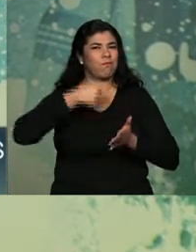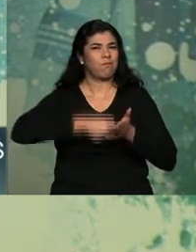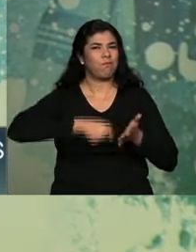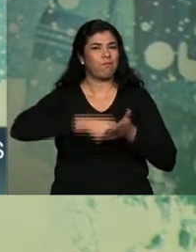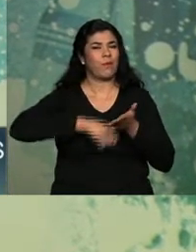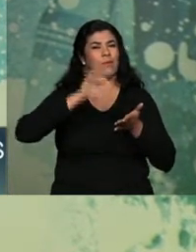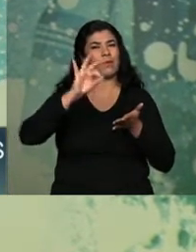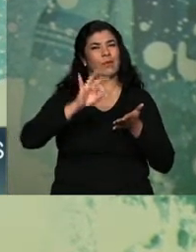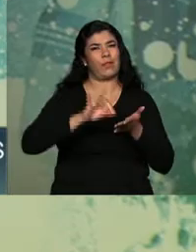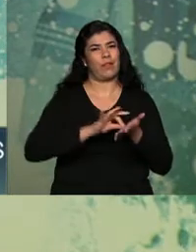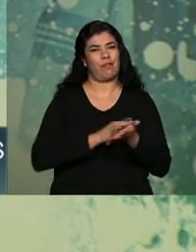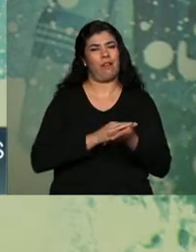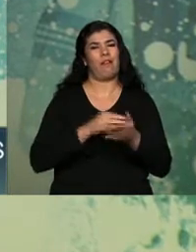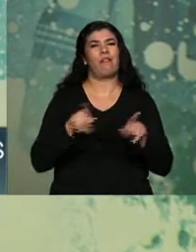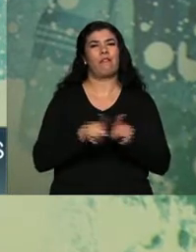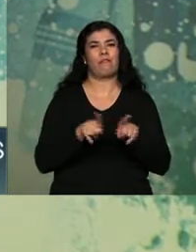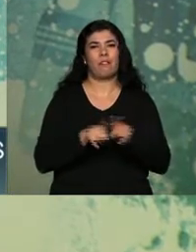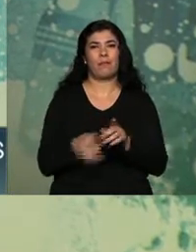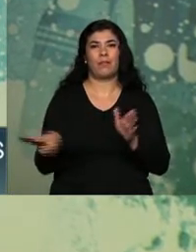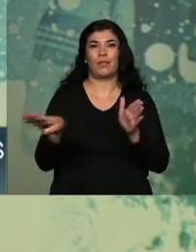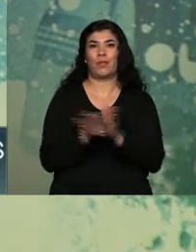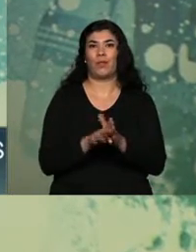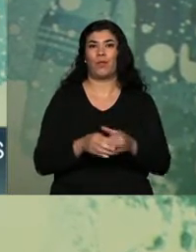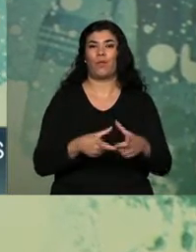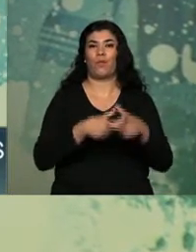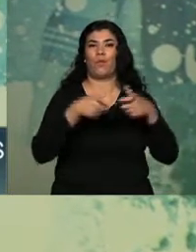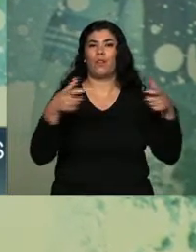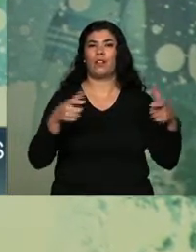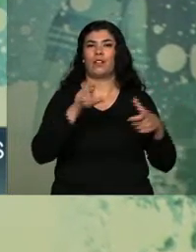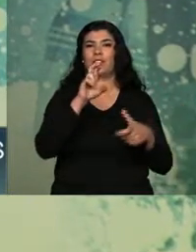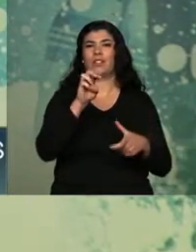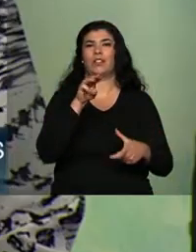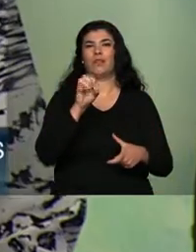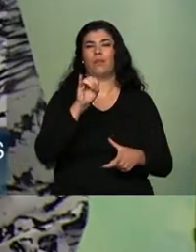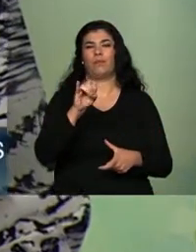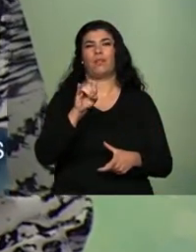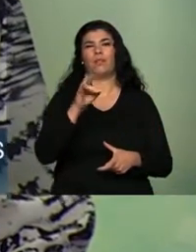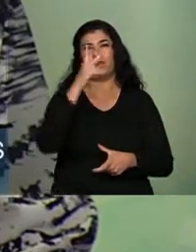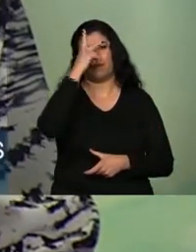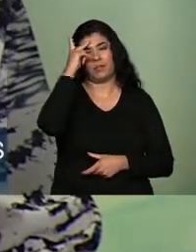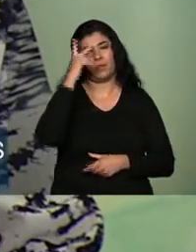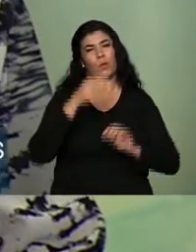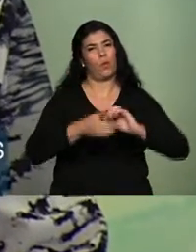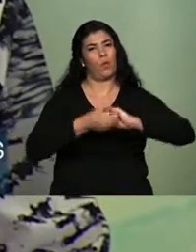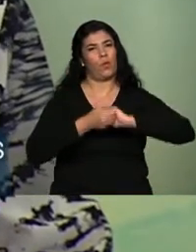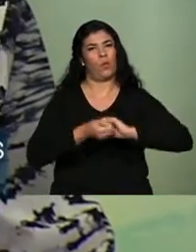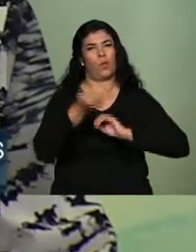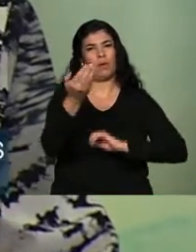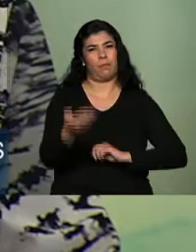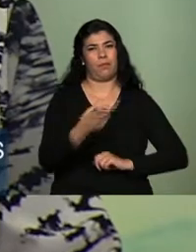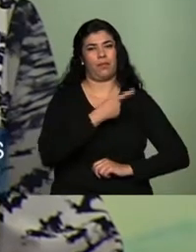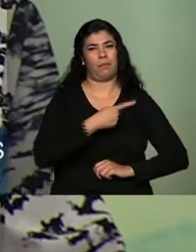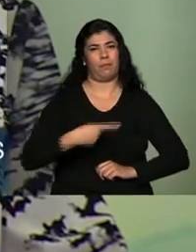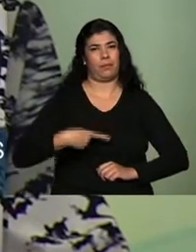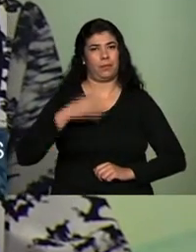milhões. Quero cumprimentar a nossa presidenta da República, Dilma Rousseff,